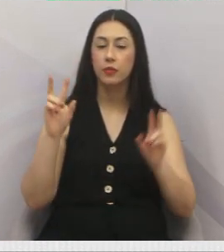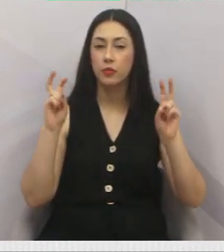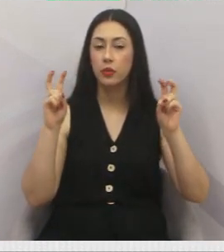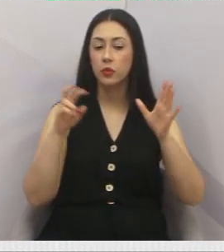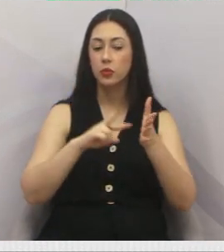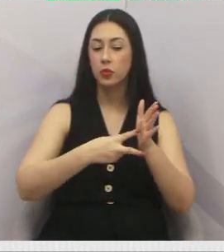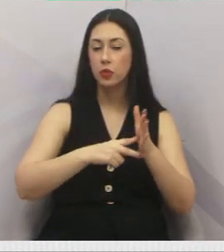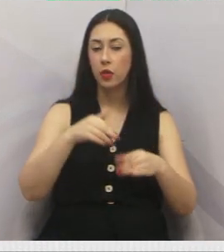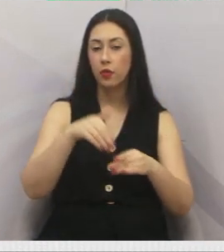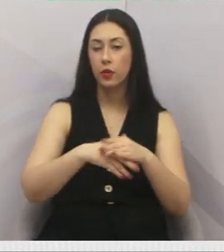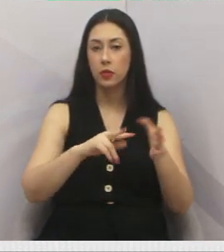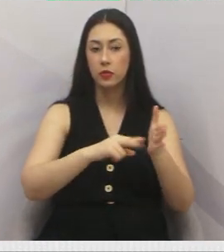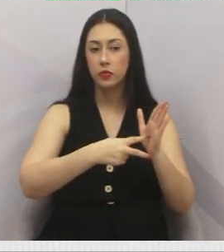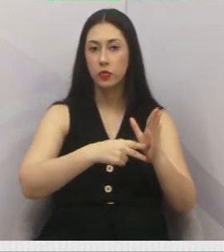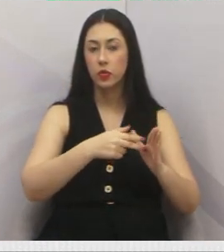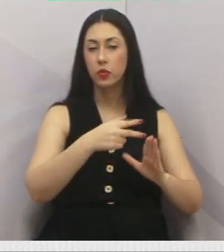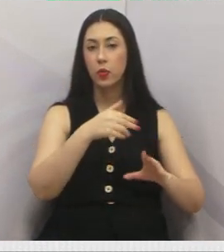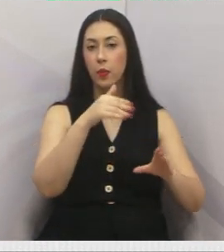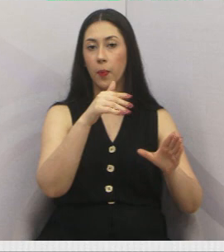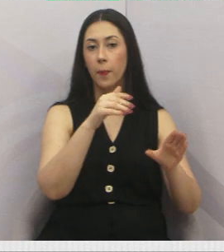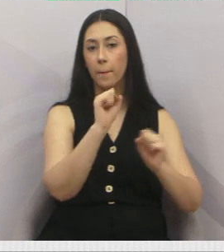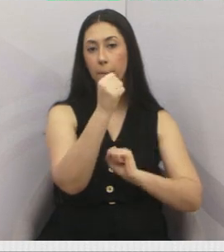para o Sindicato dos Papeleiros.